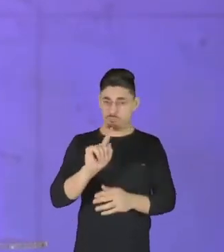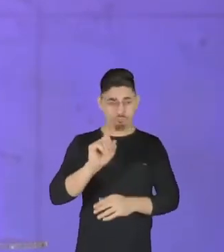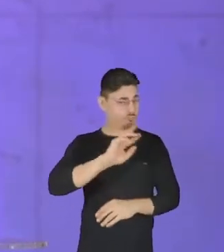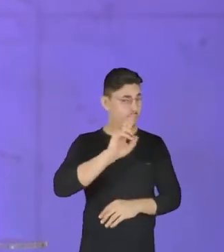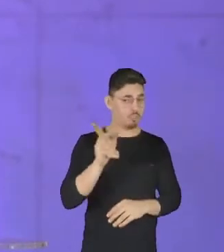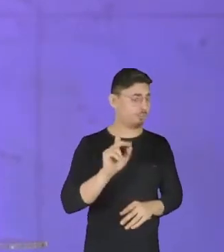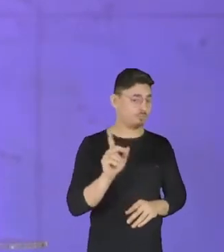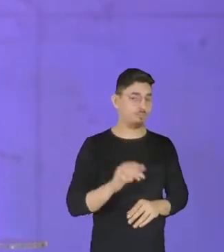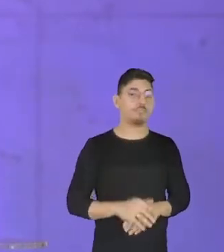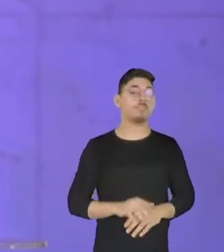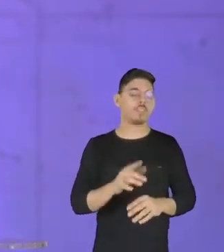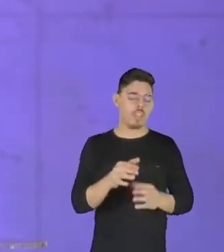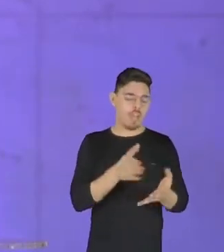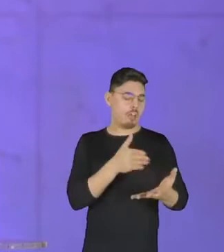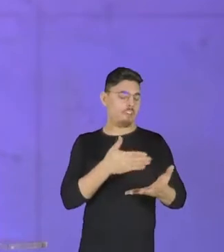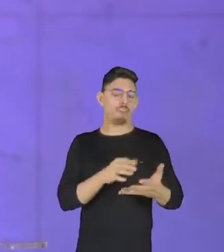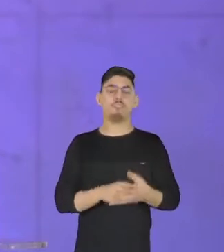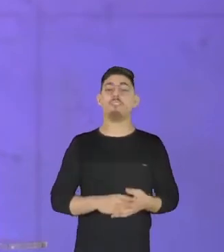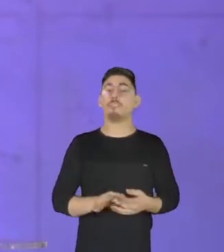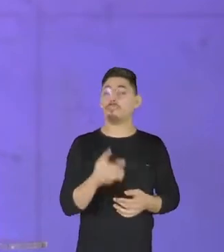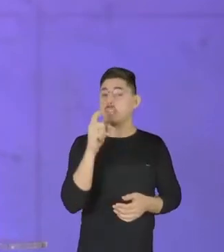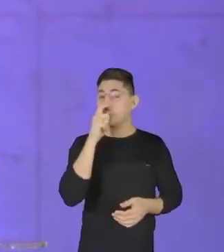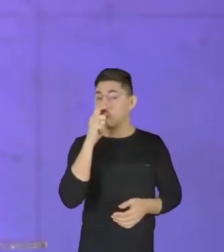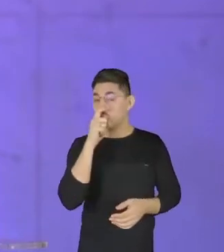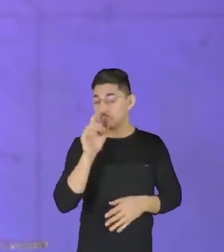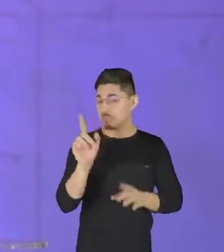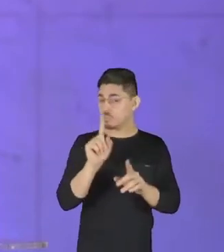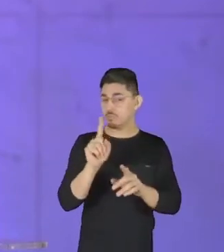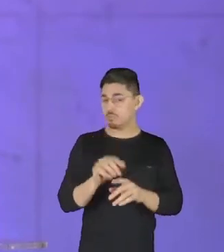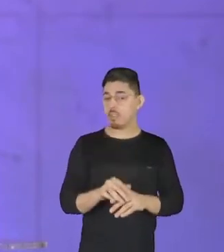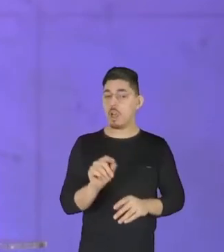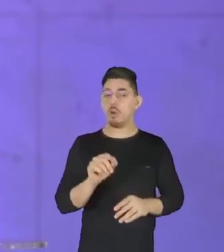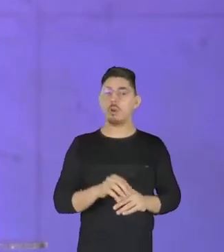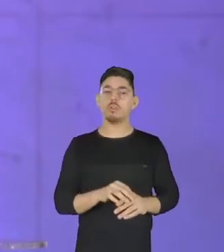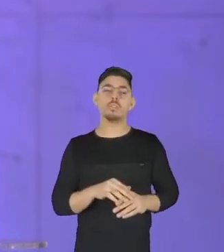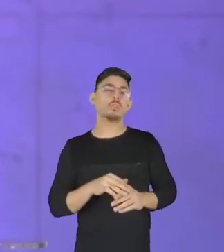a vida dos seus personagens escondendo as partes feias.